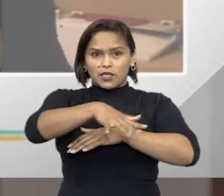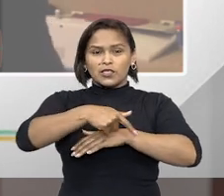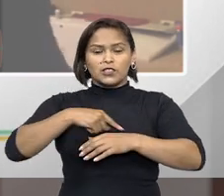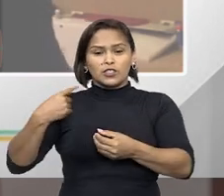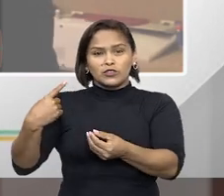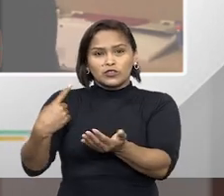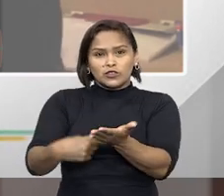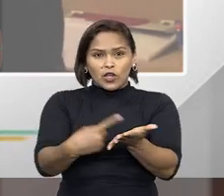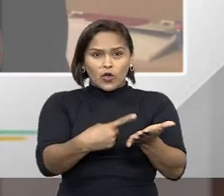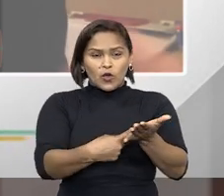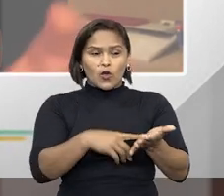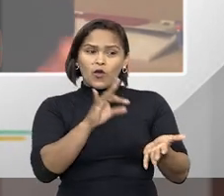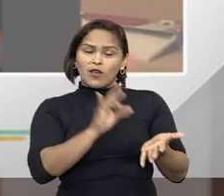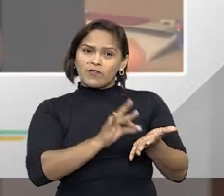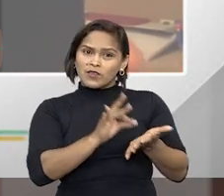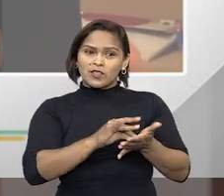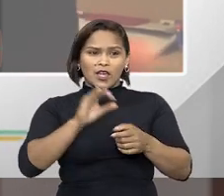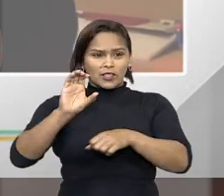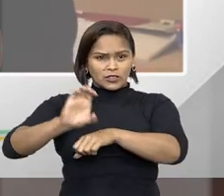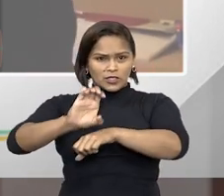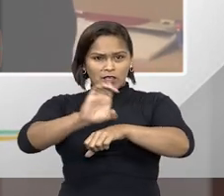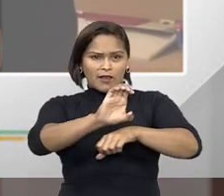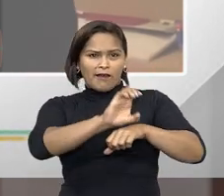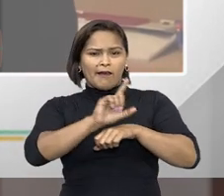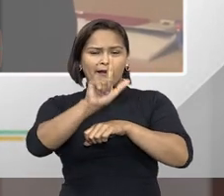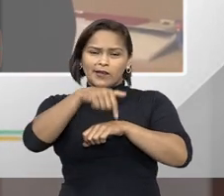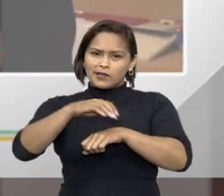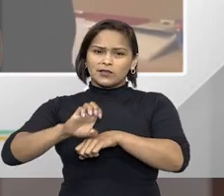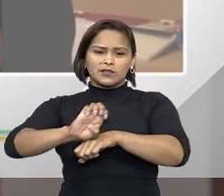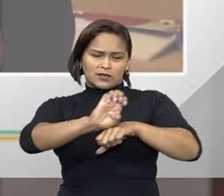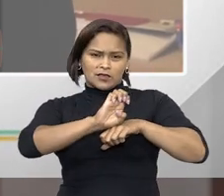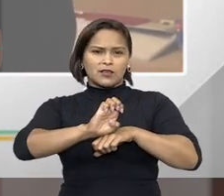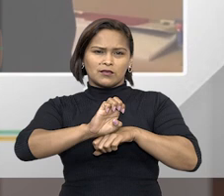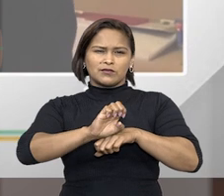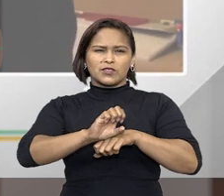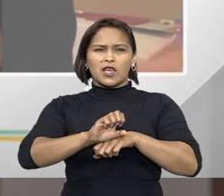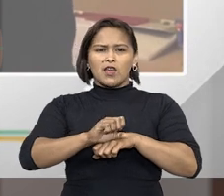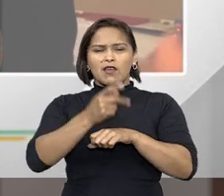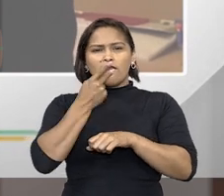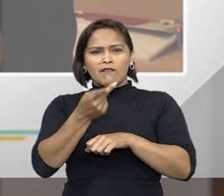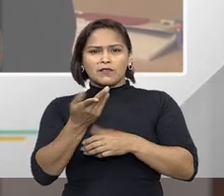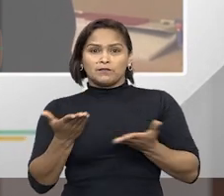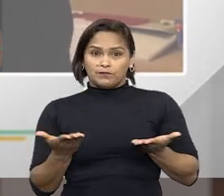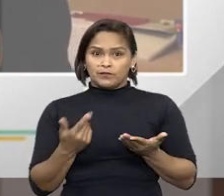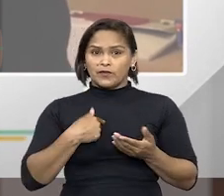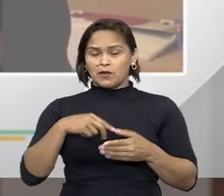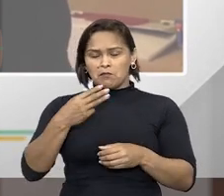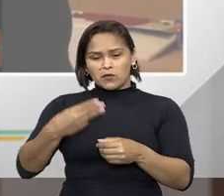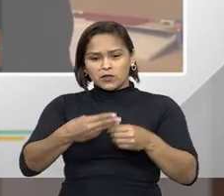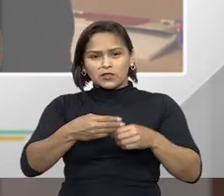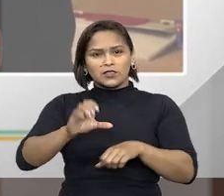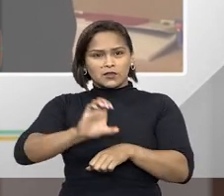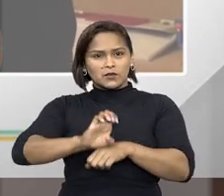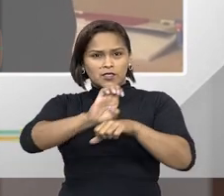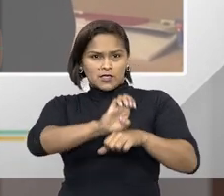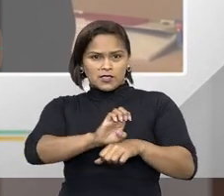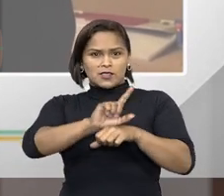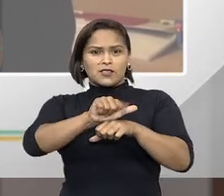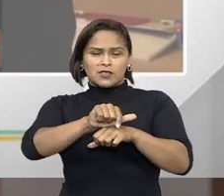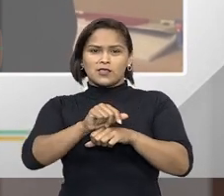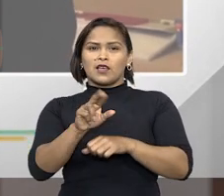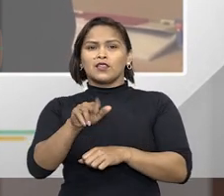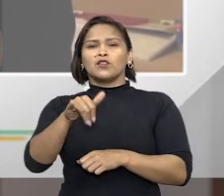a realidade de cada comunidade, vamos dizer assim, município, estado e União